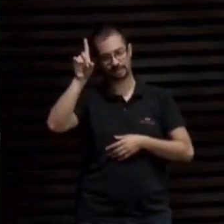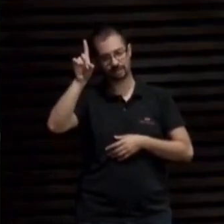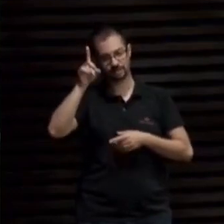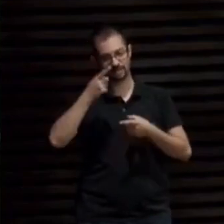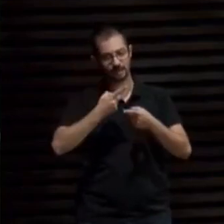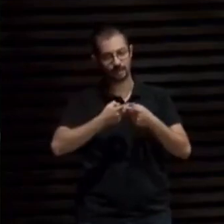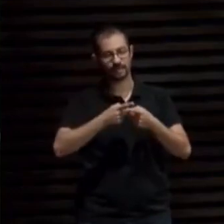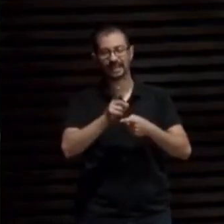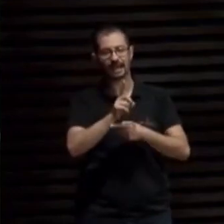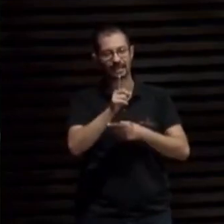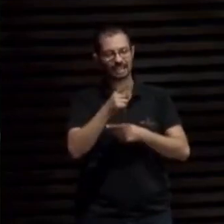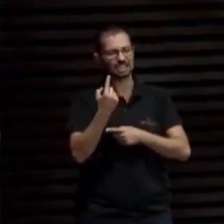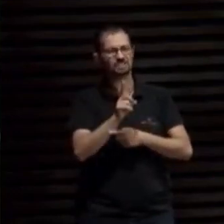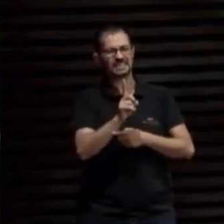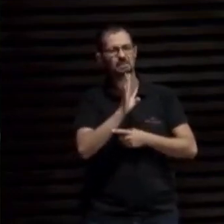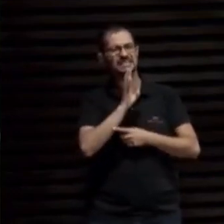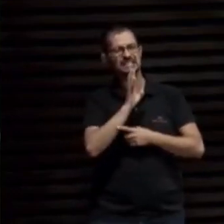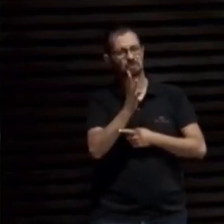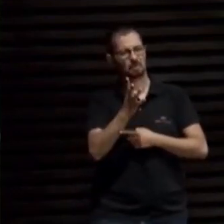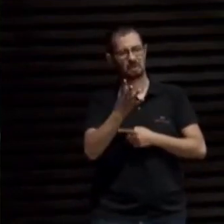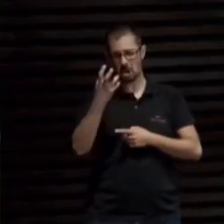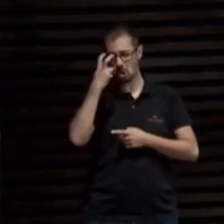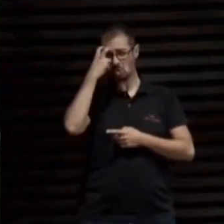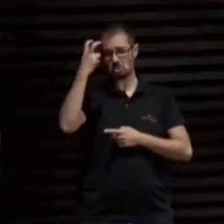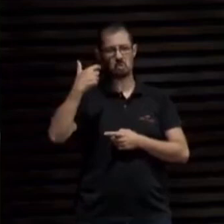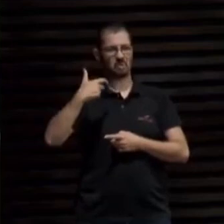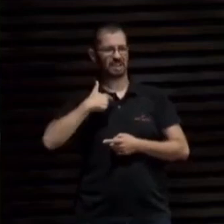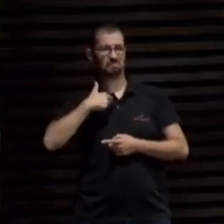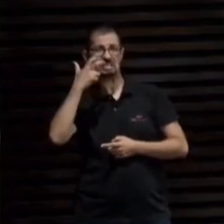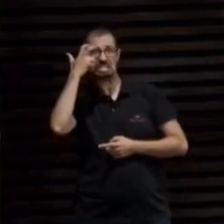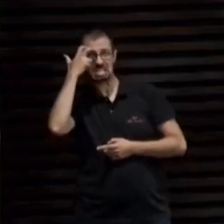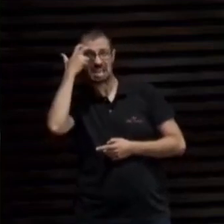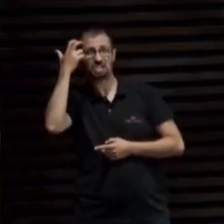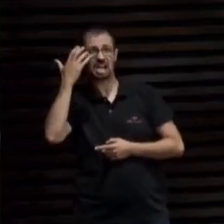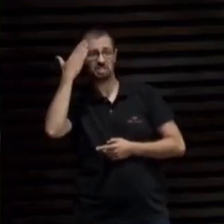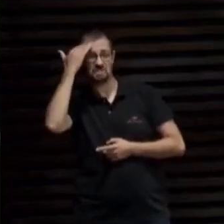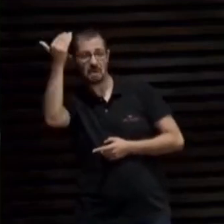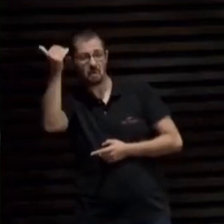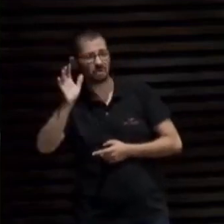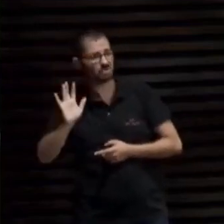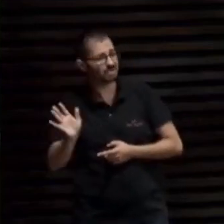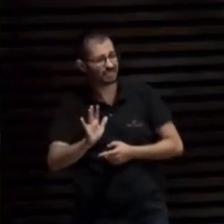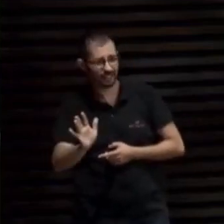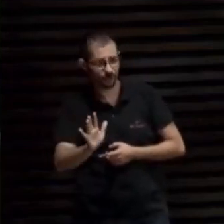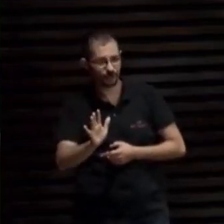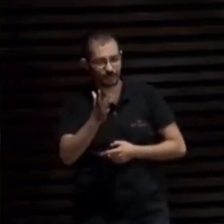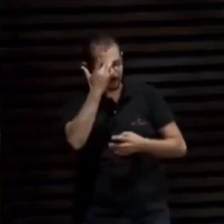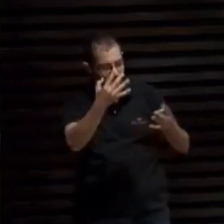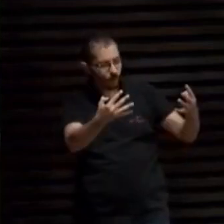seremos conhecidos pela nossa cultura, mas sim pelo amor de Jesus Cristo em nossos